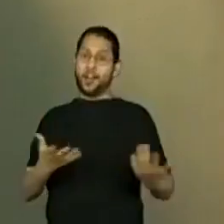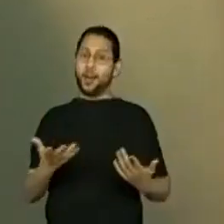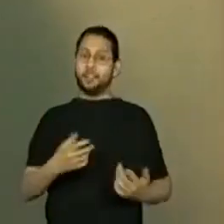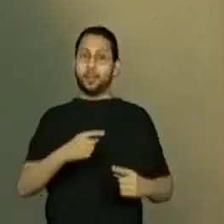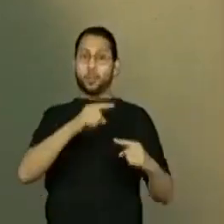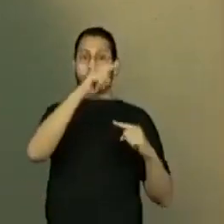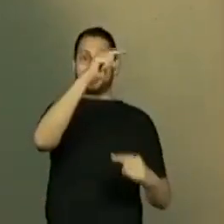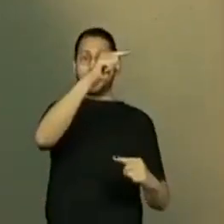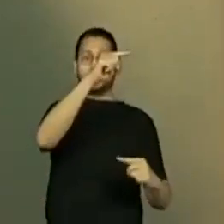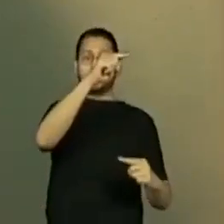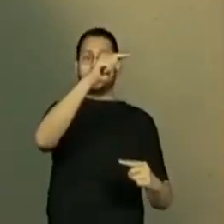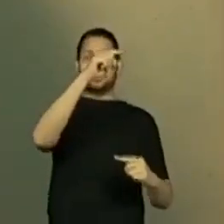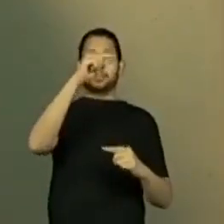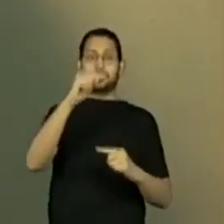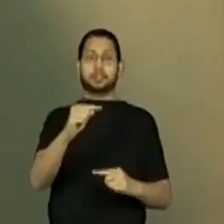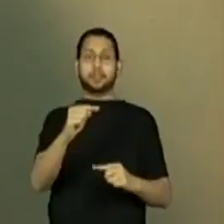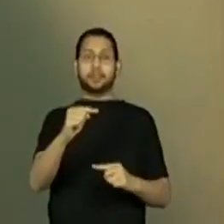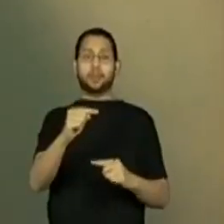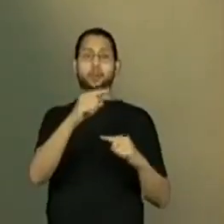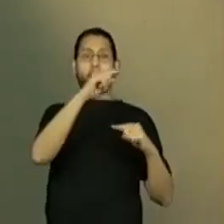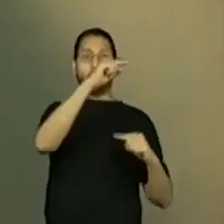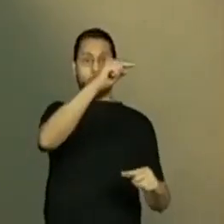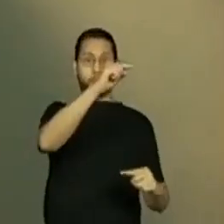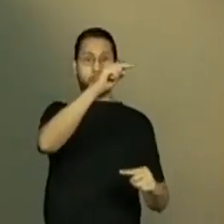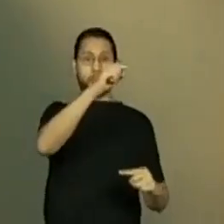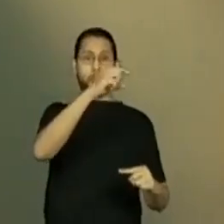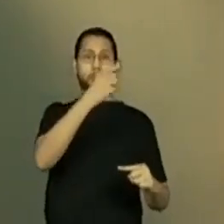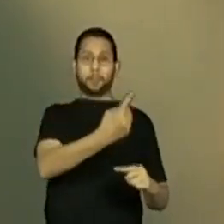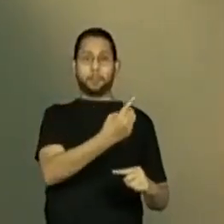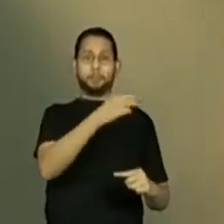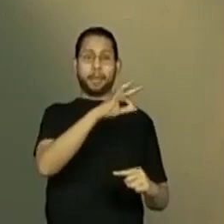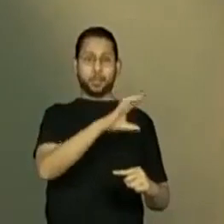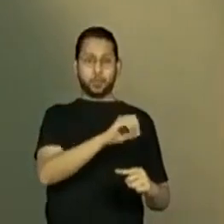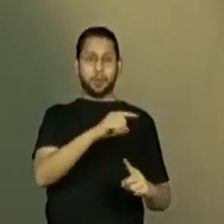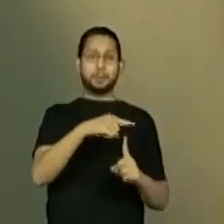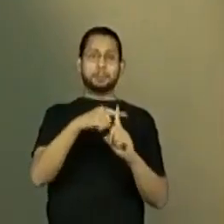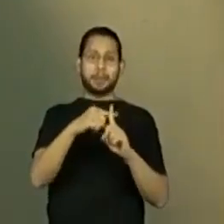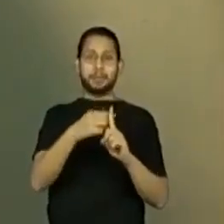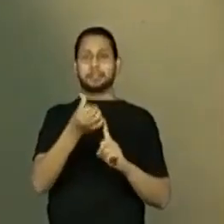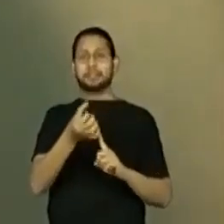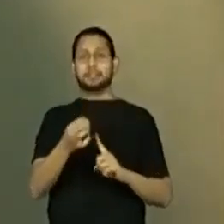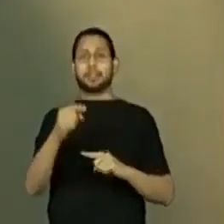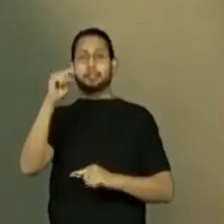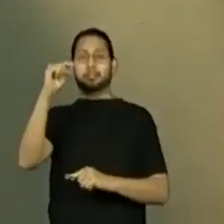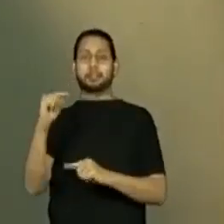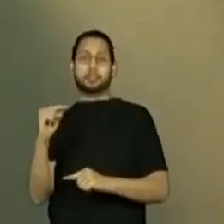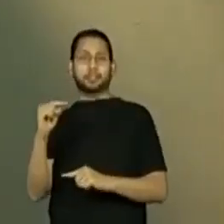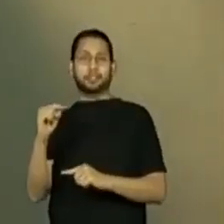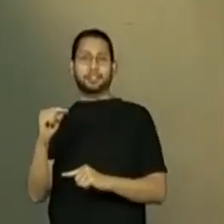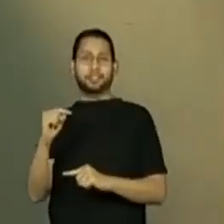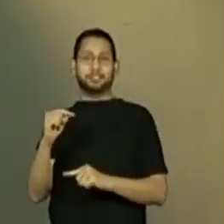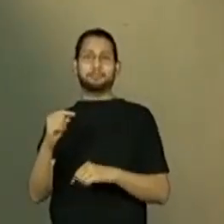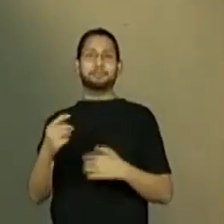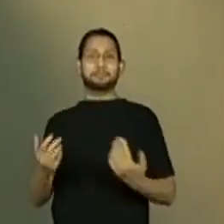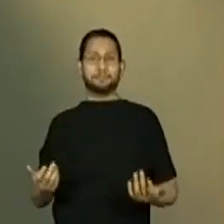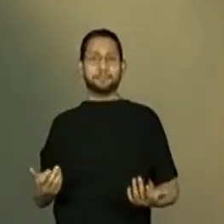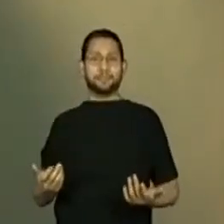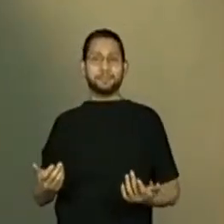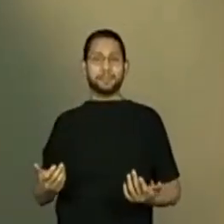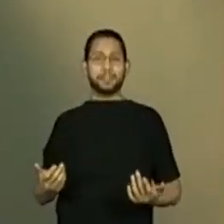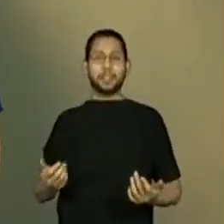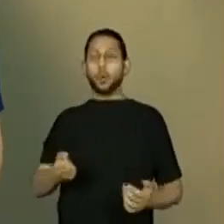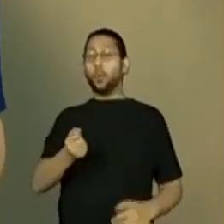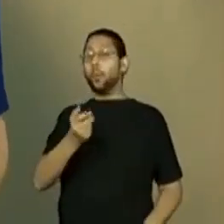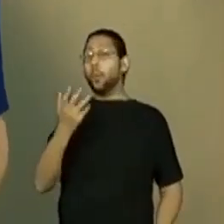também dos pedacinhos, né? Exatamente. São 23 caróis, ou 23 para o Nicole, mas